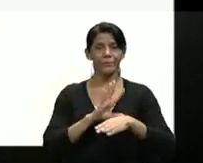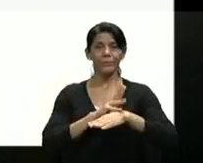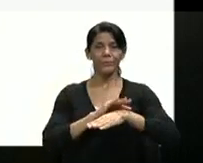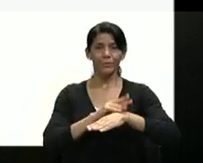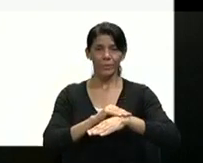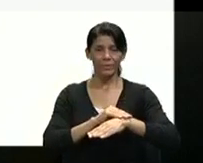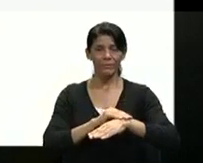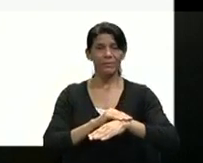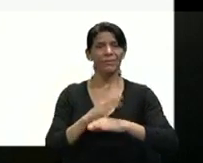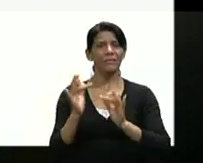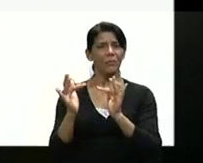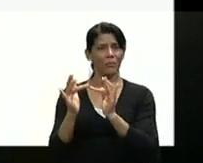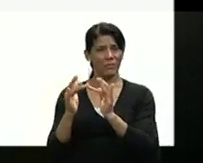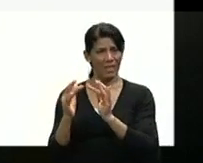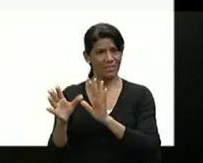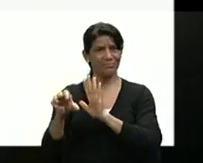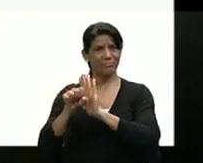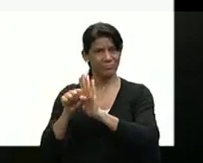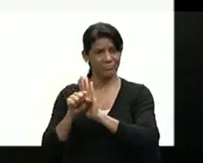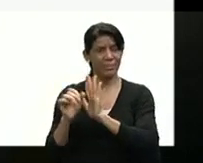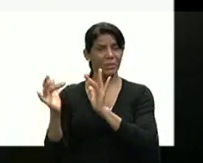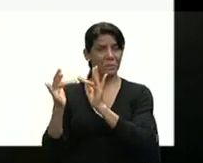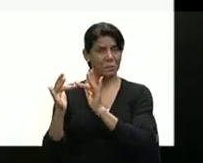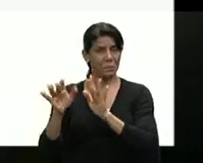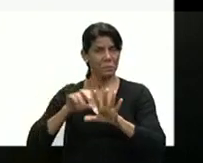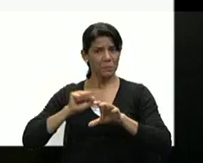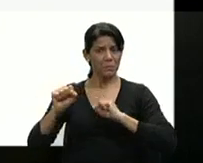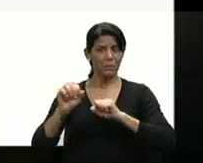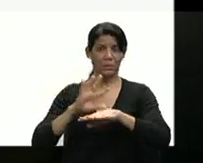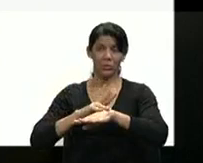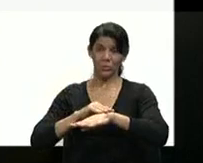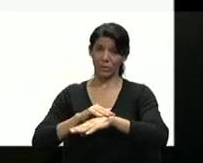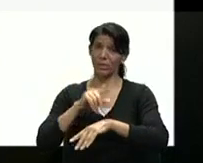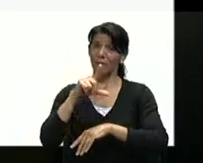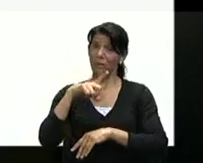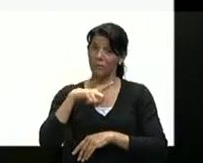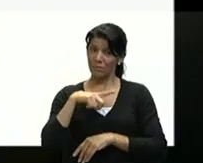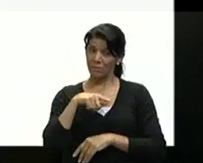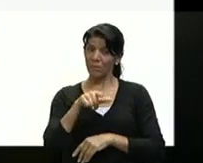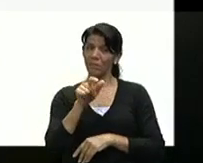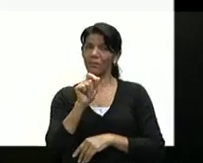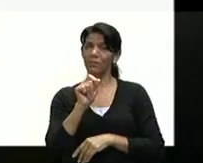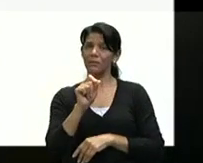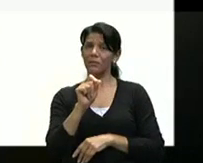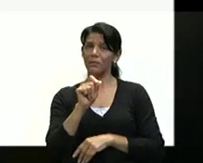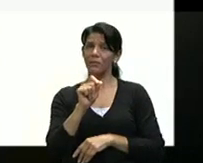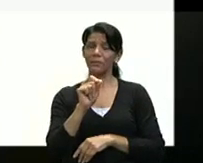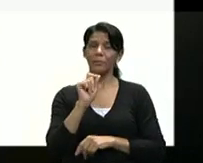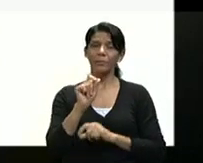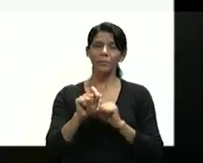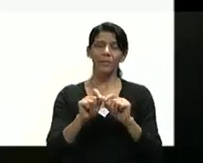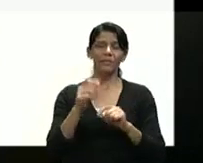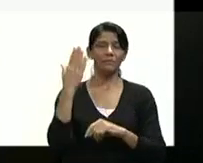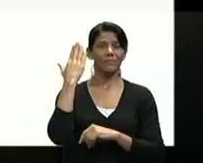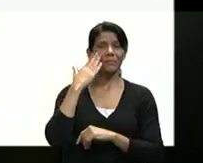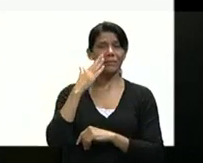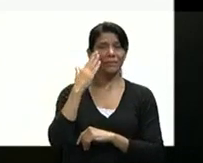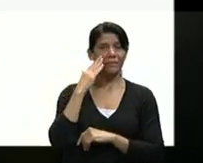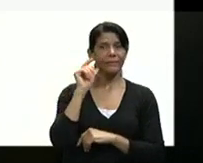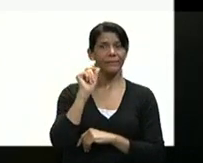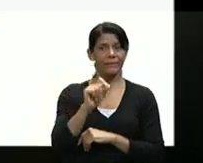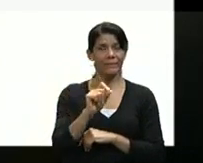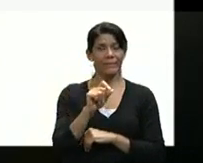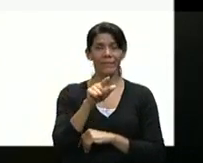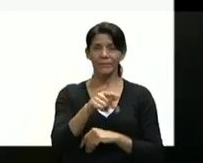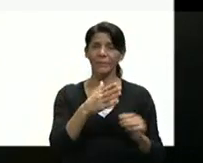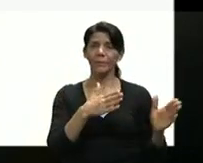doenças transmissíveis. Então, nós temos aí essas condições para entender que